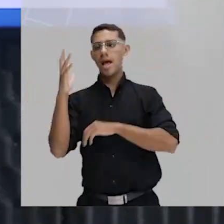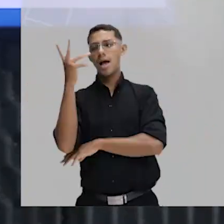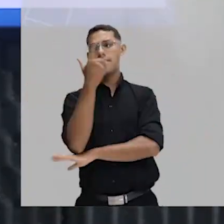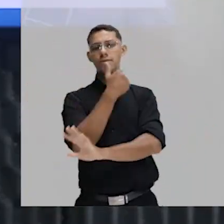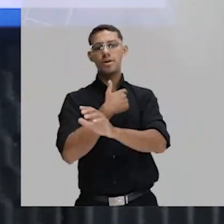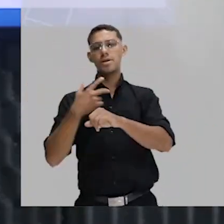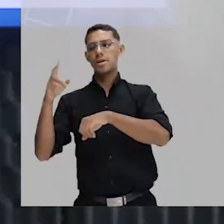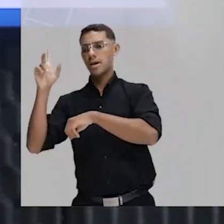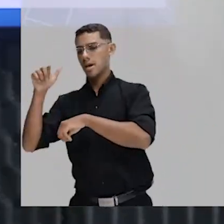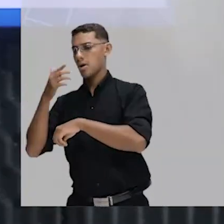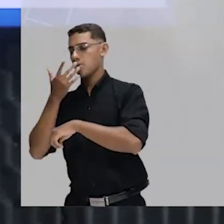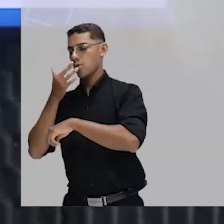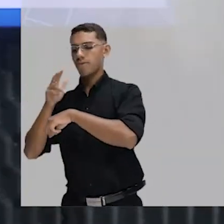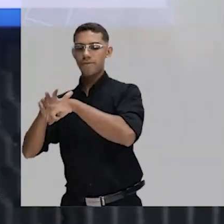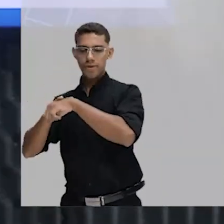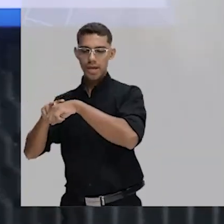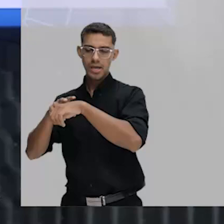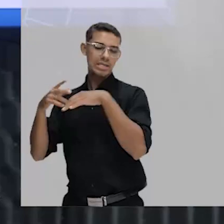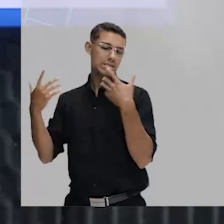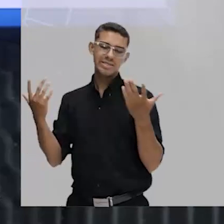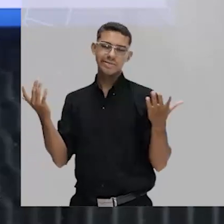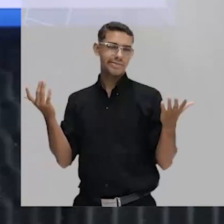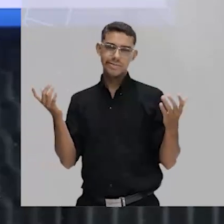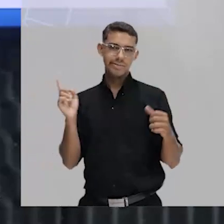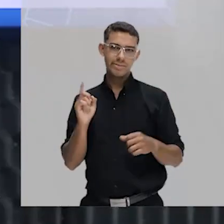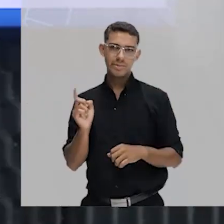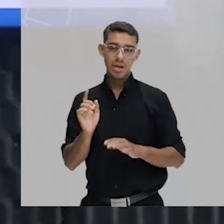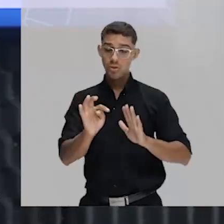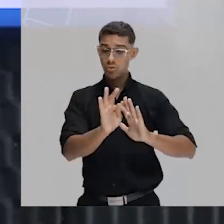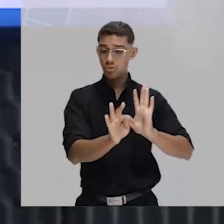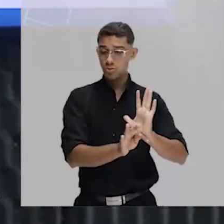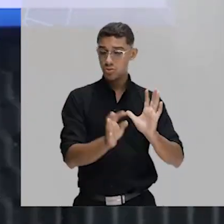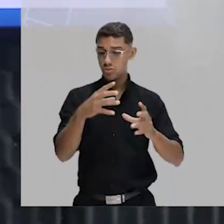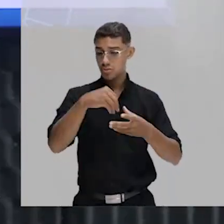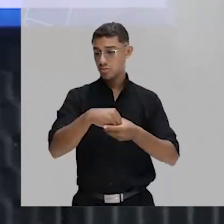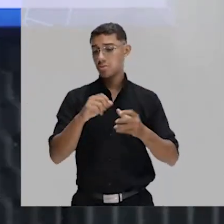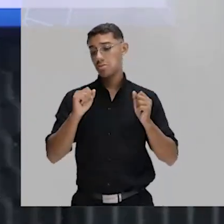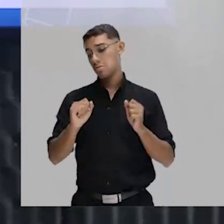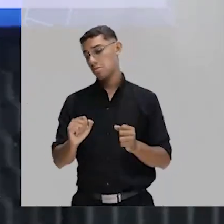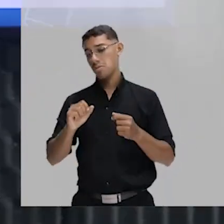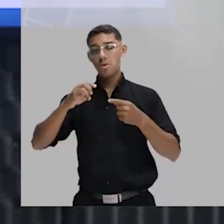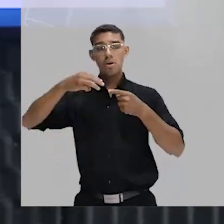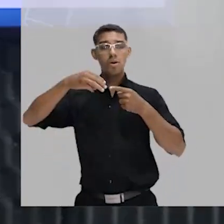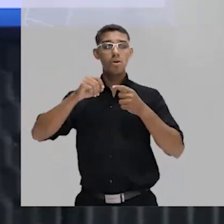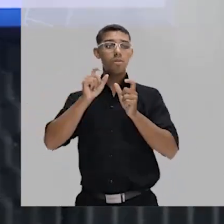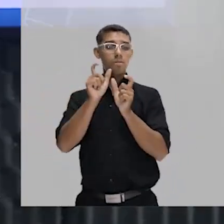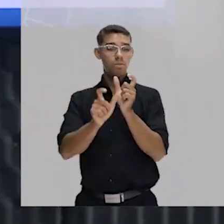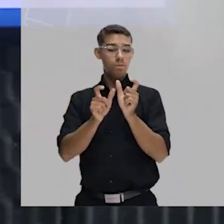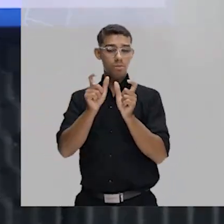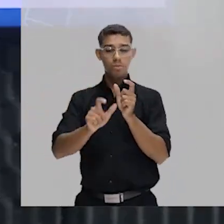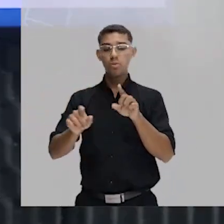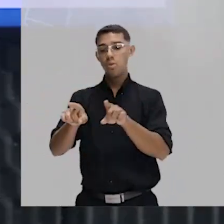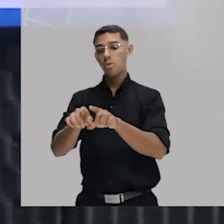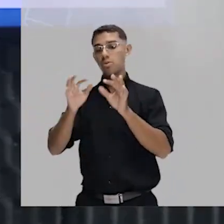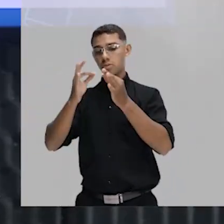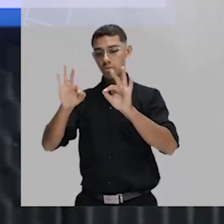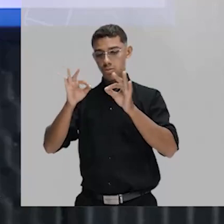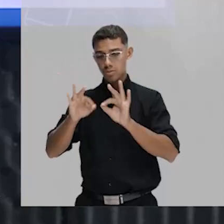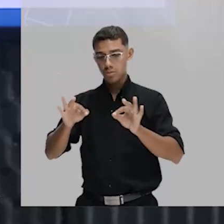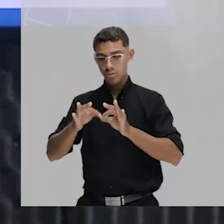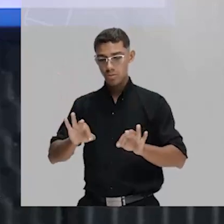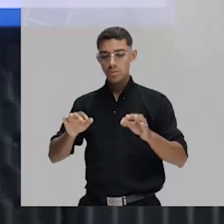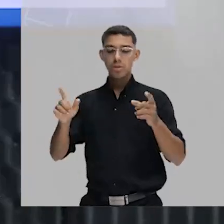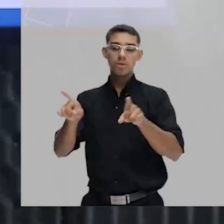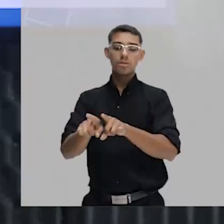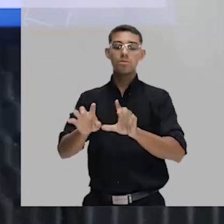e tem determinadas funções, sejam elas morfológicas, sejam elas sintáticas, né? Então eu trouxe um texto do Enem